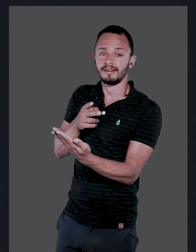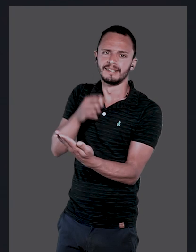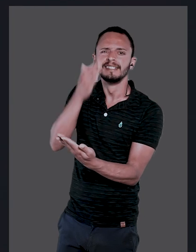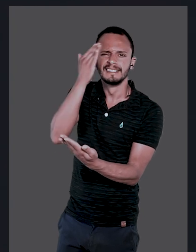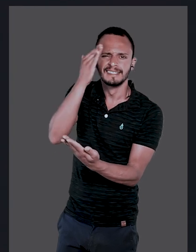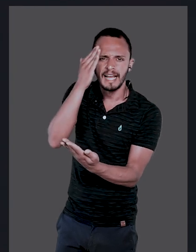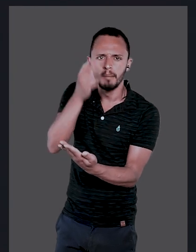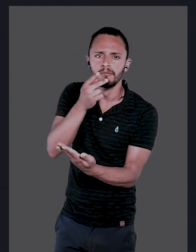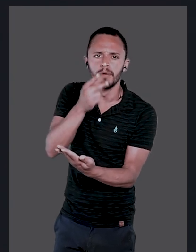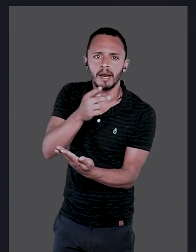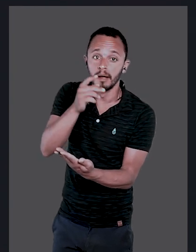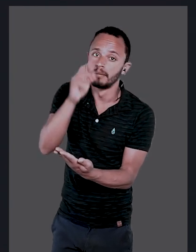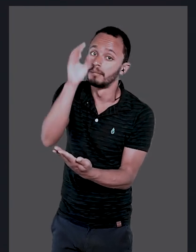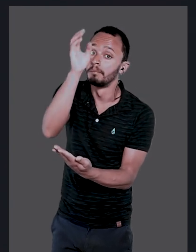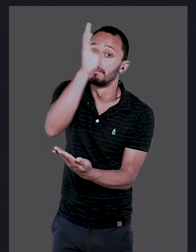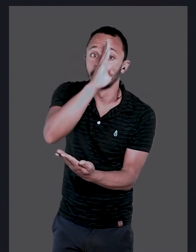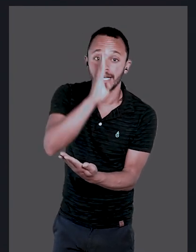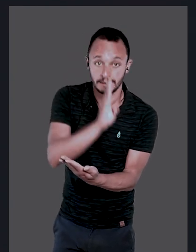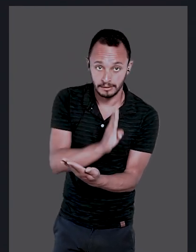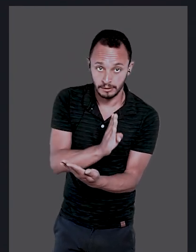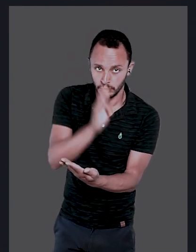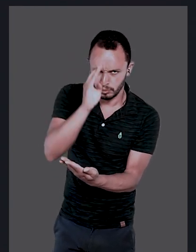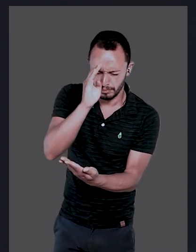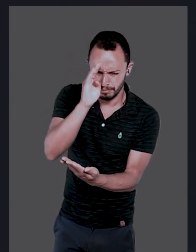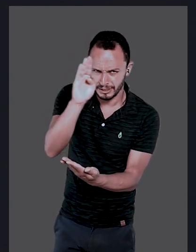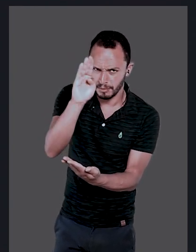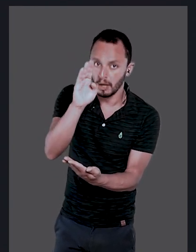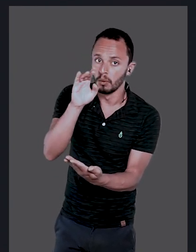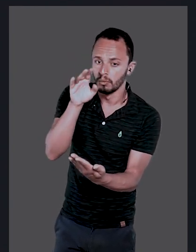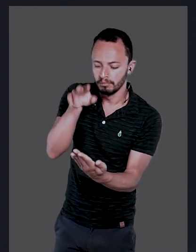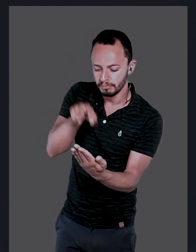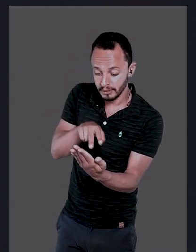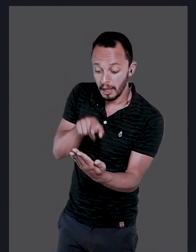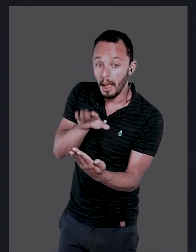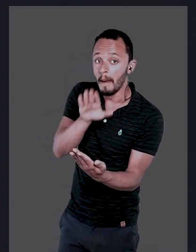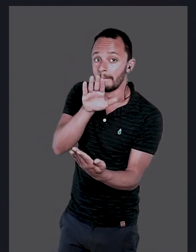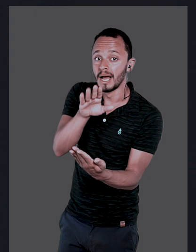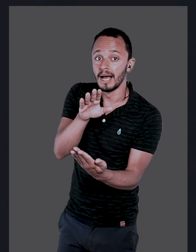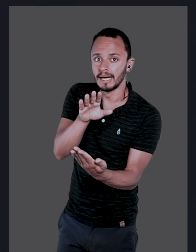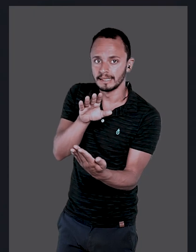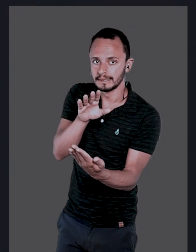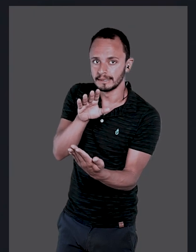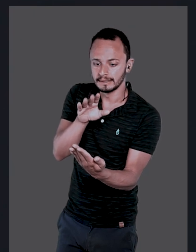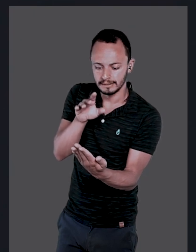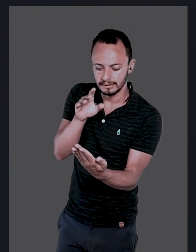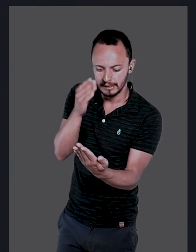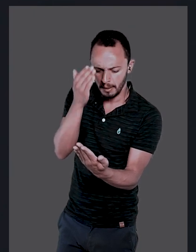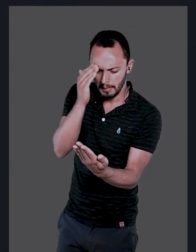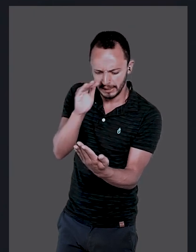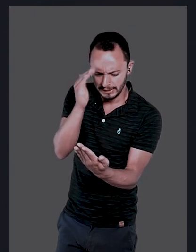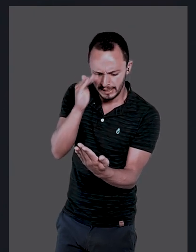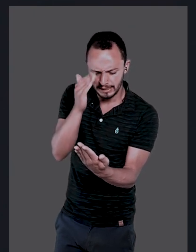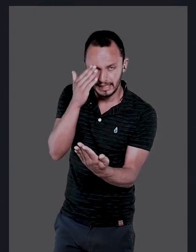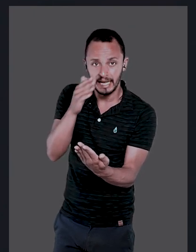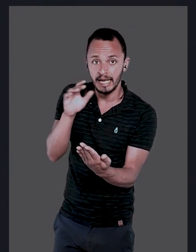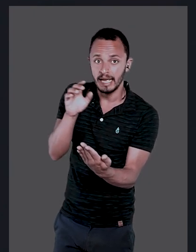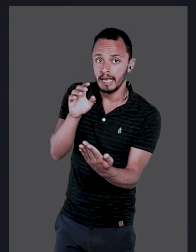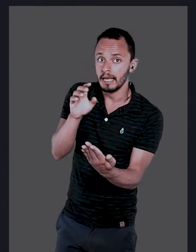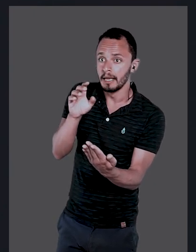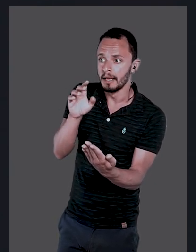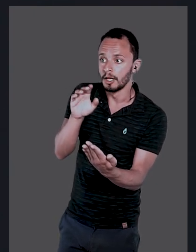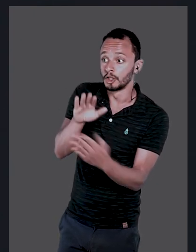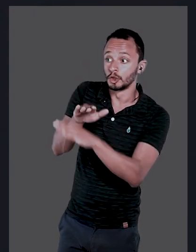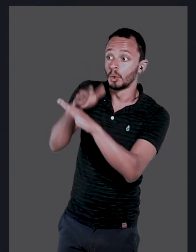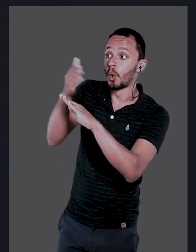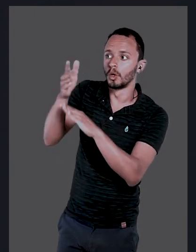sua. Ainda que saibamos todos que estamos a falar do Brasil, eu acho que precisamos praticamente todos de entender que esta terra era